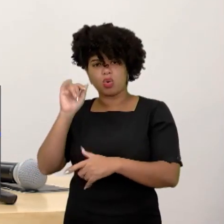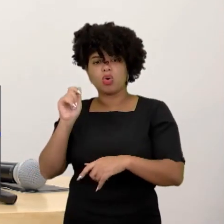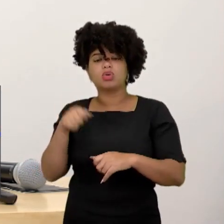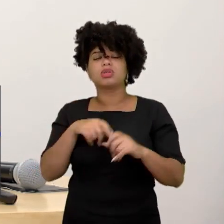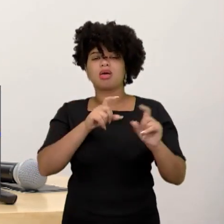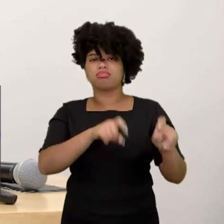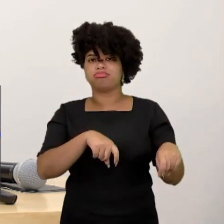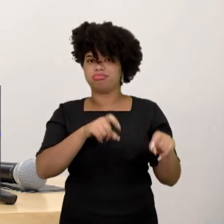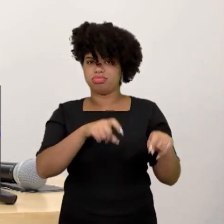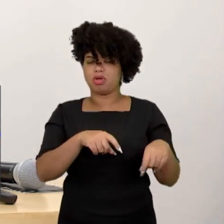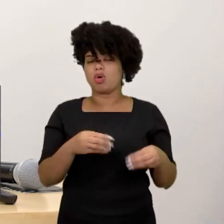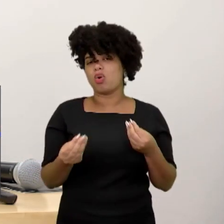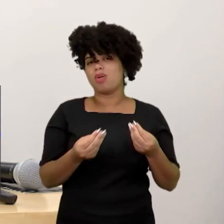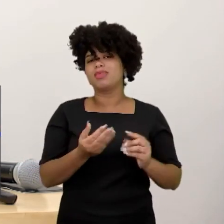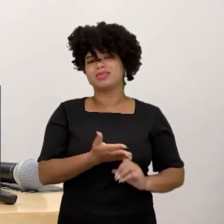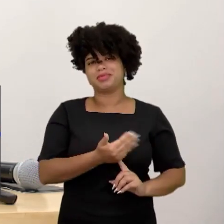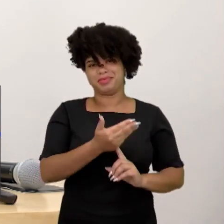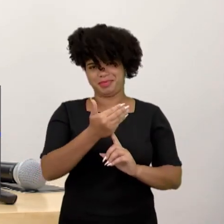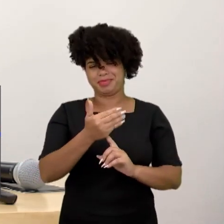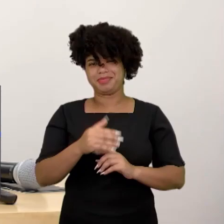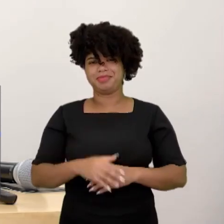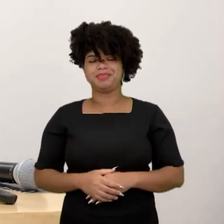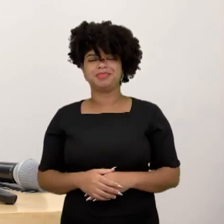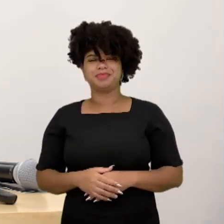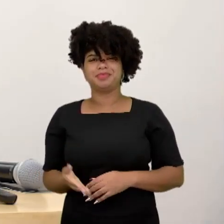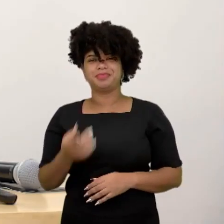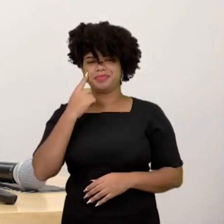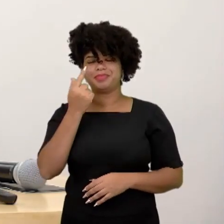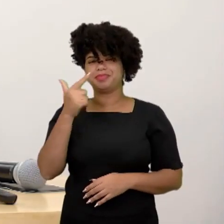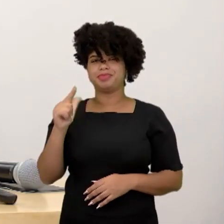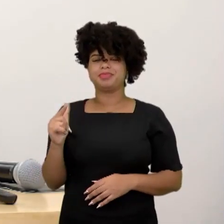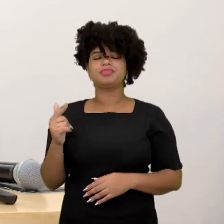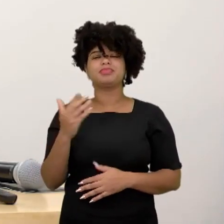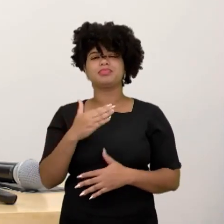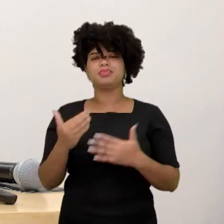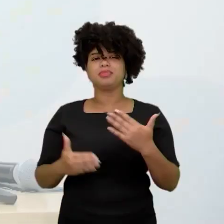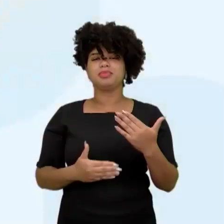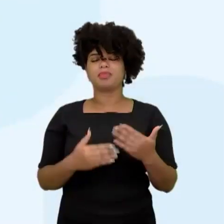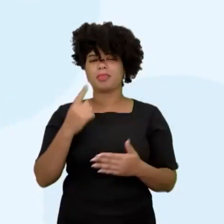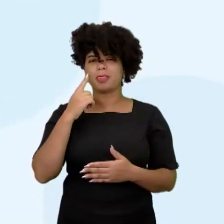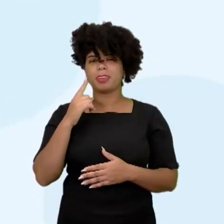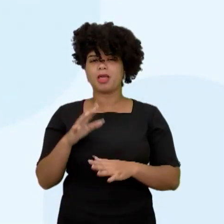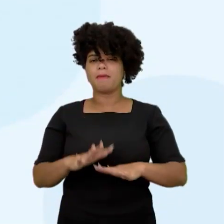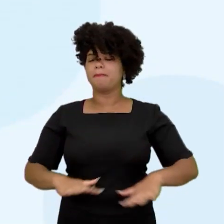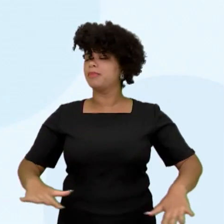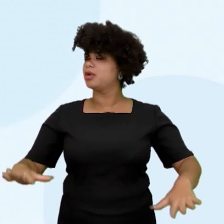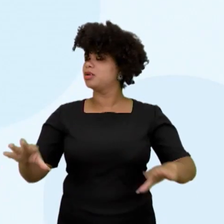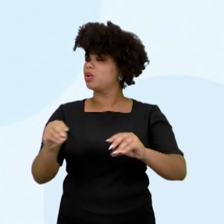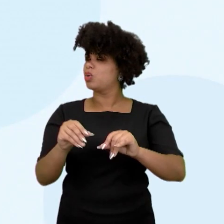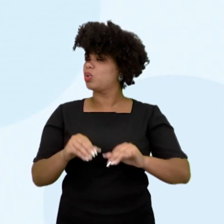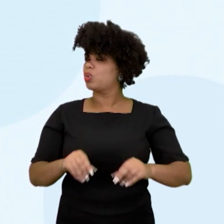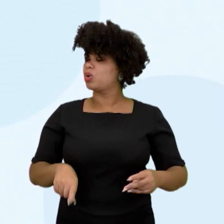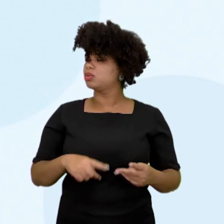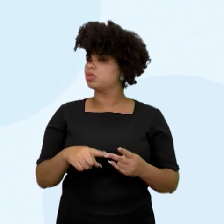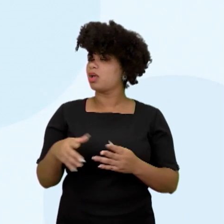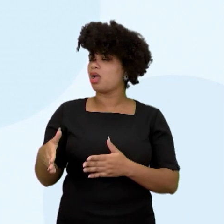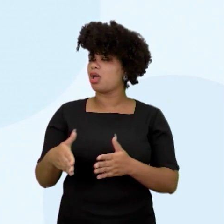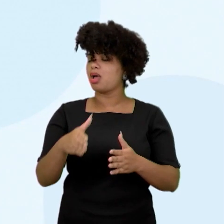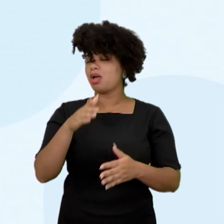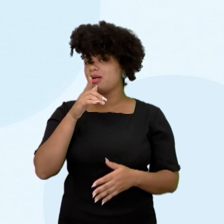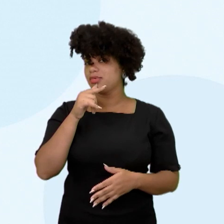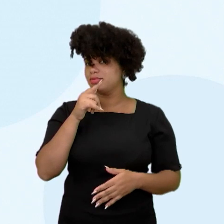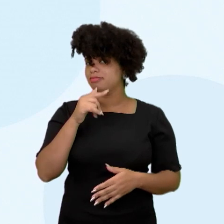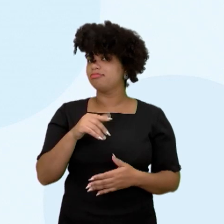aí da tecnologia. Vamos lá para o próximo slide, que nós vamos ver aí solos e águas em risco, né? Porque não é